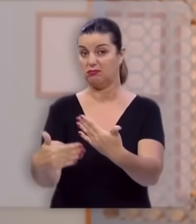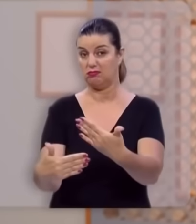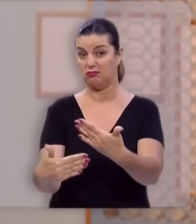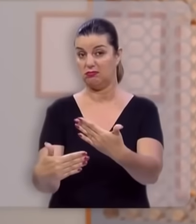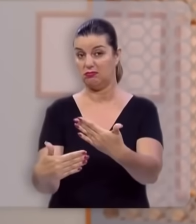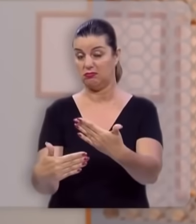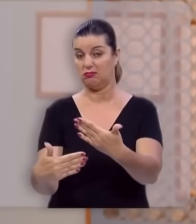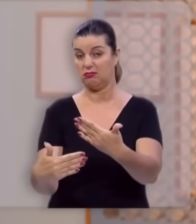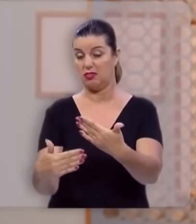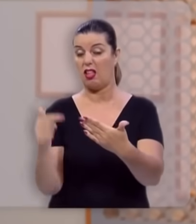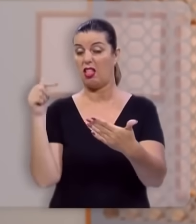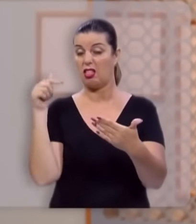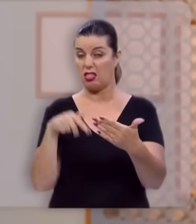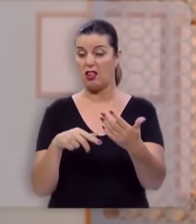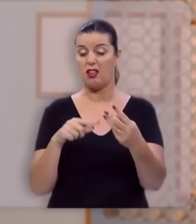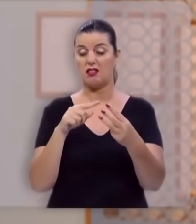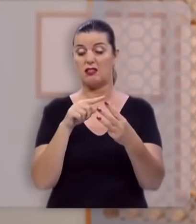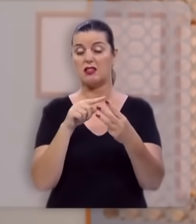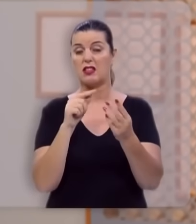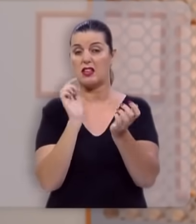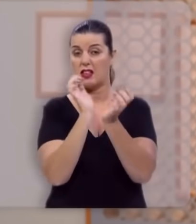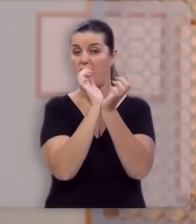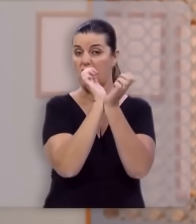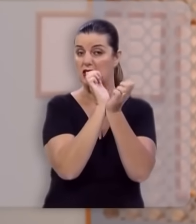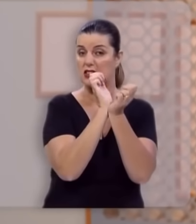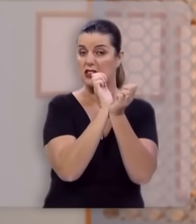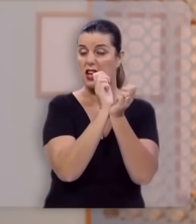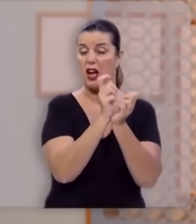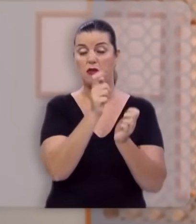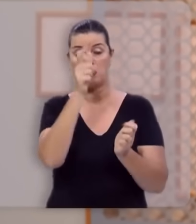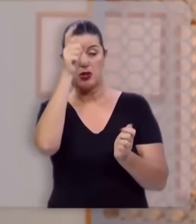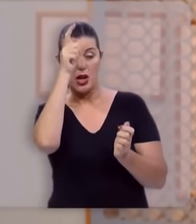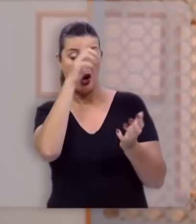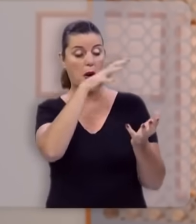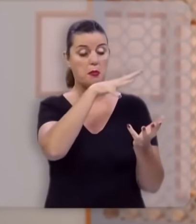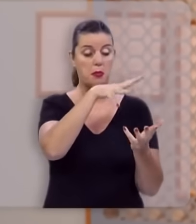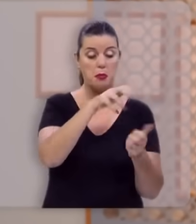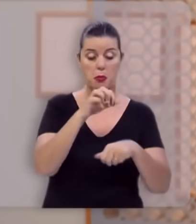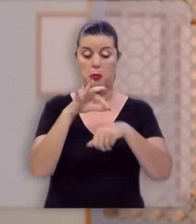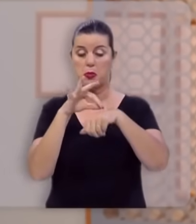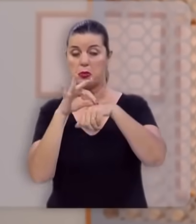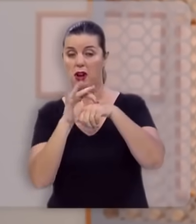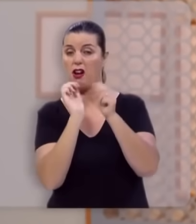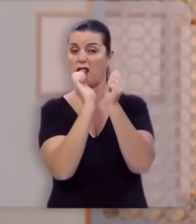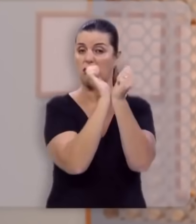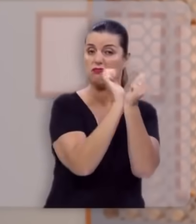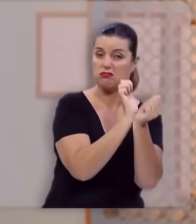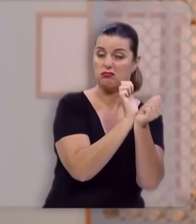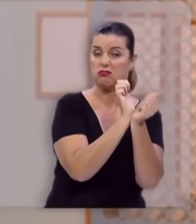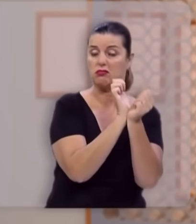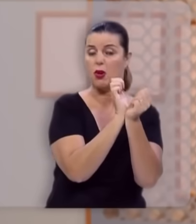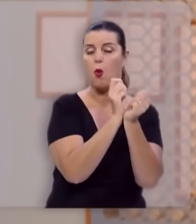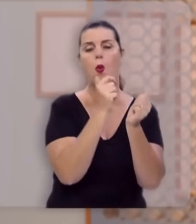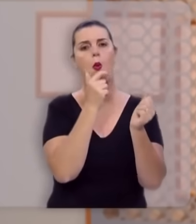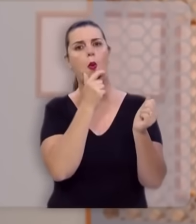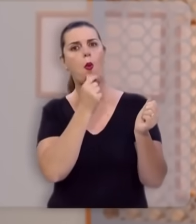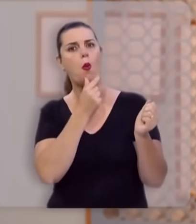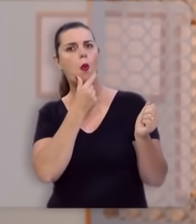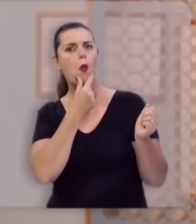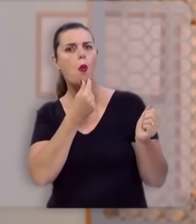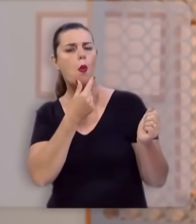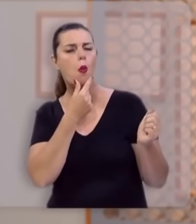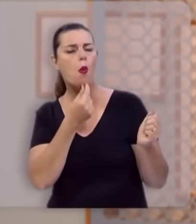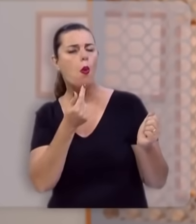dessa tríplice escravidão do diabo, do mundo e da carne, é que o homem está